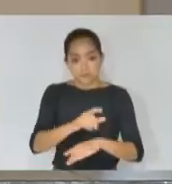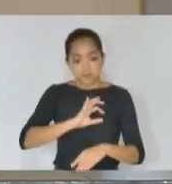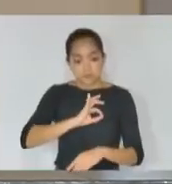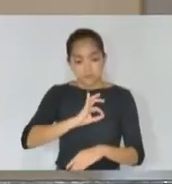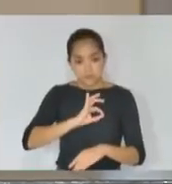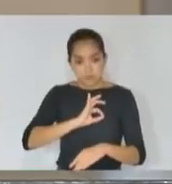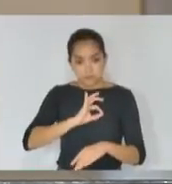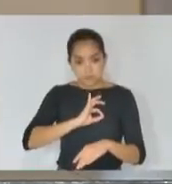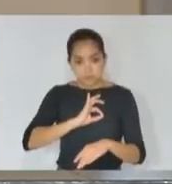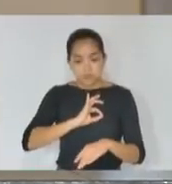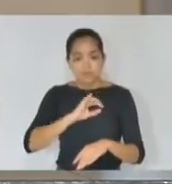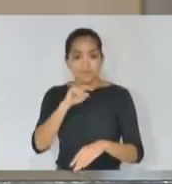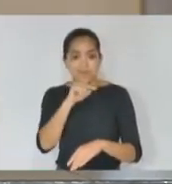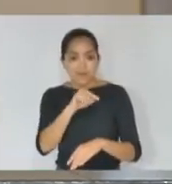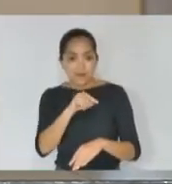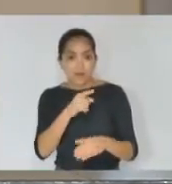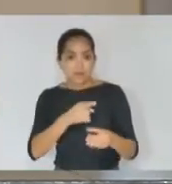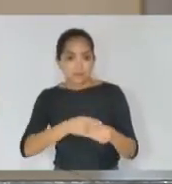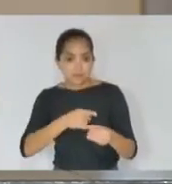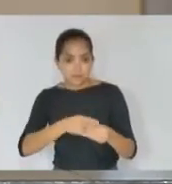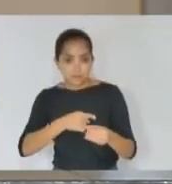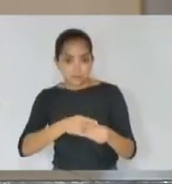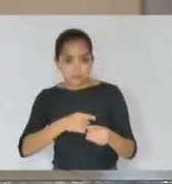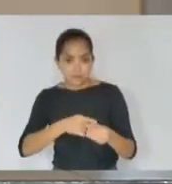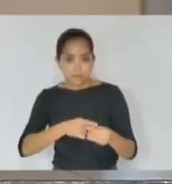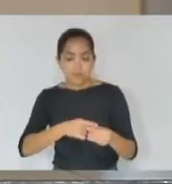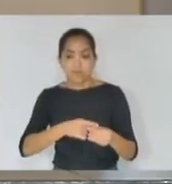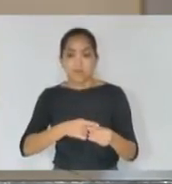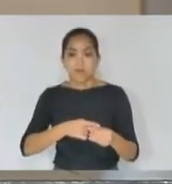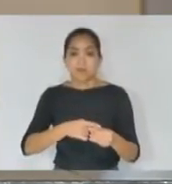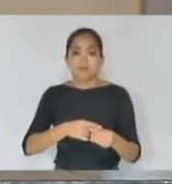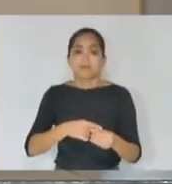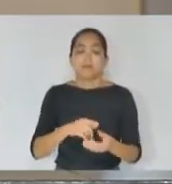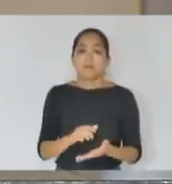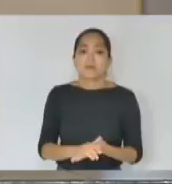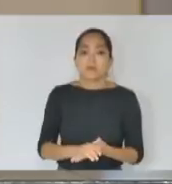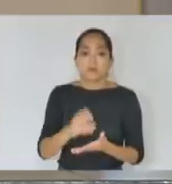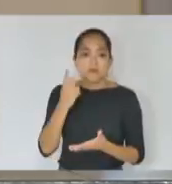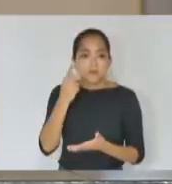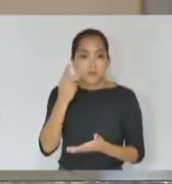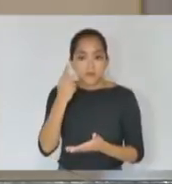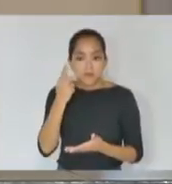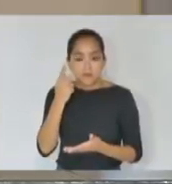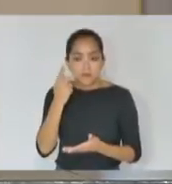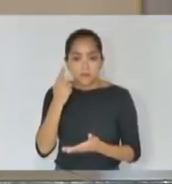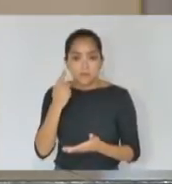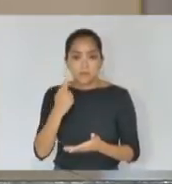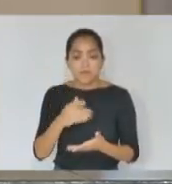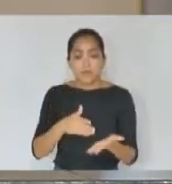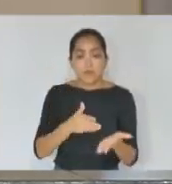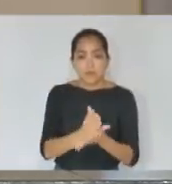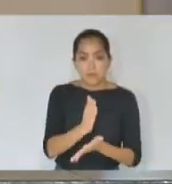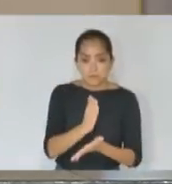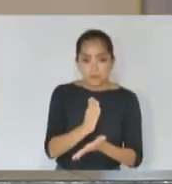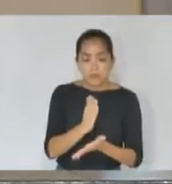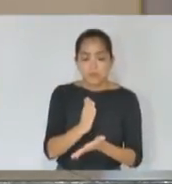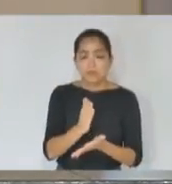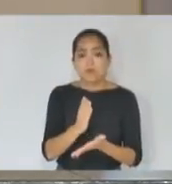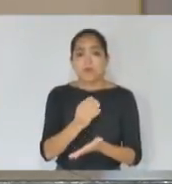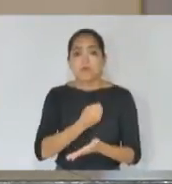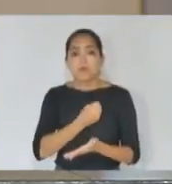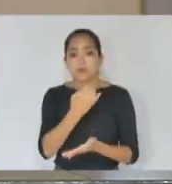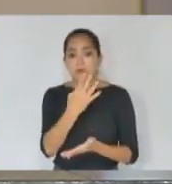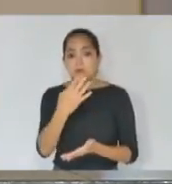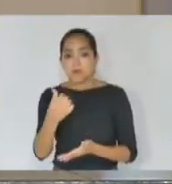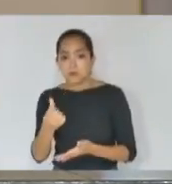no município de Sobral, no estado do Ceará. Discussão, votação, aprovada a moção. Moção de número 46,